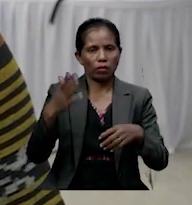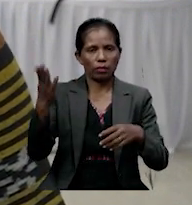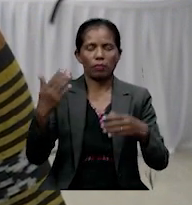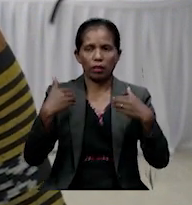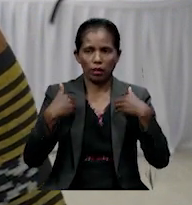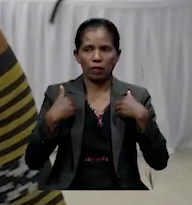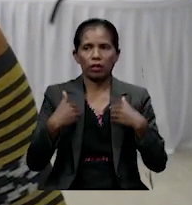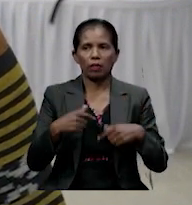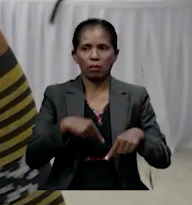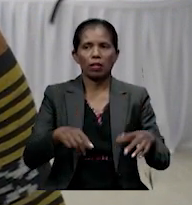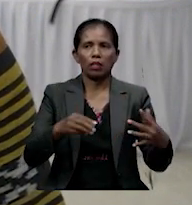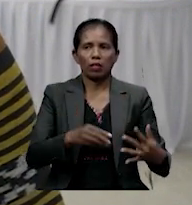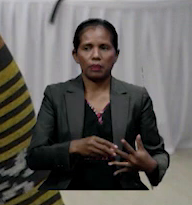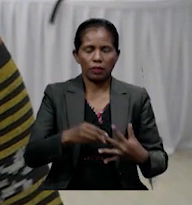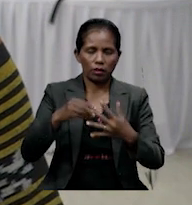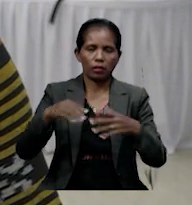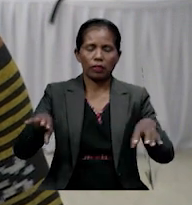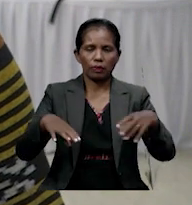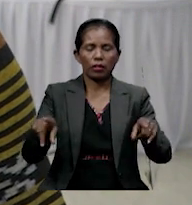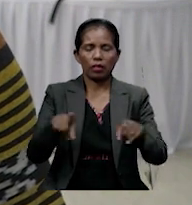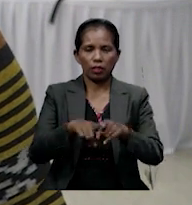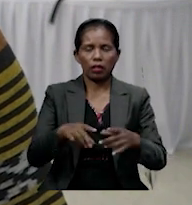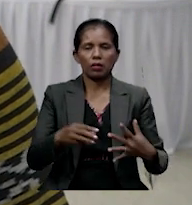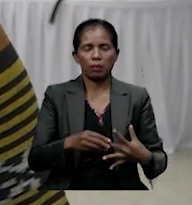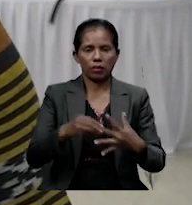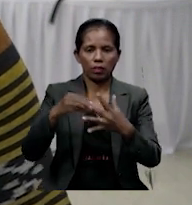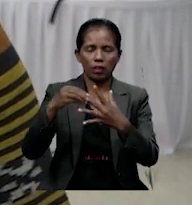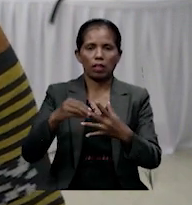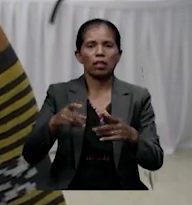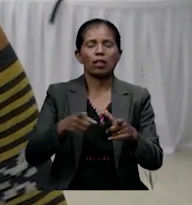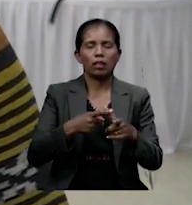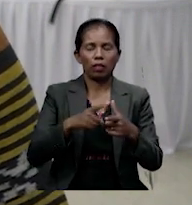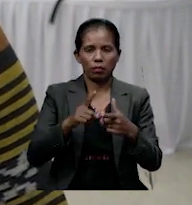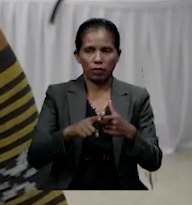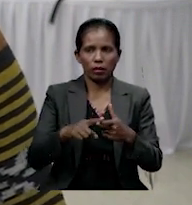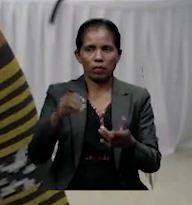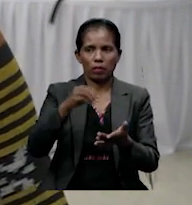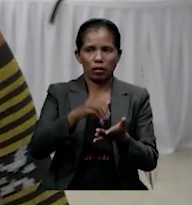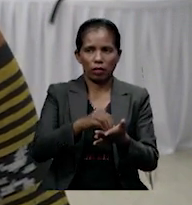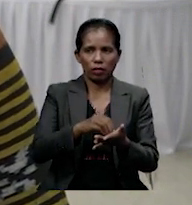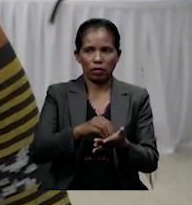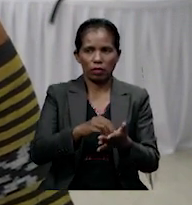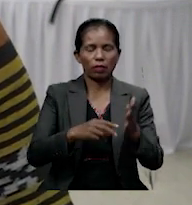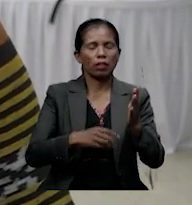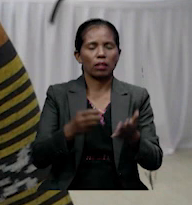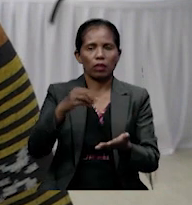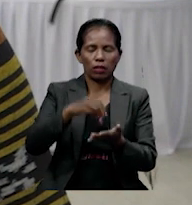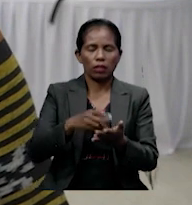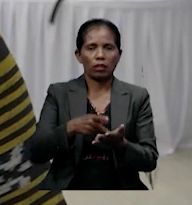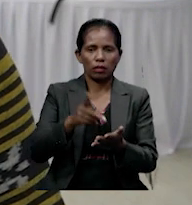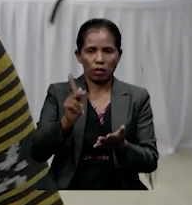ba que da zona especialista nia serviço especialista e depois ajusta no roster na nível salarial.